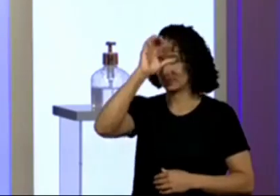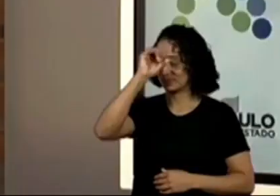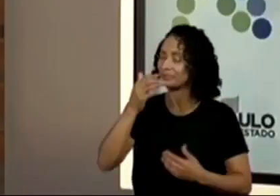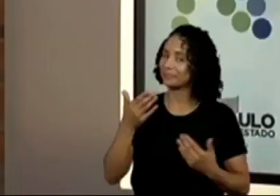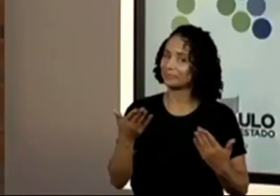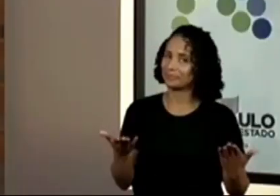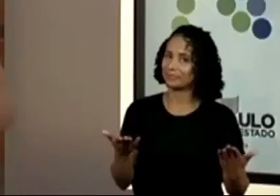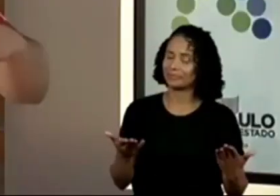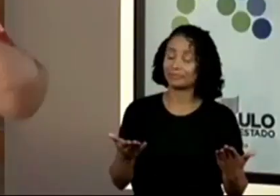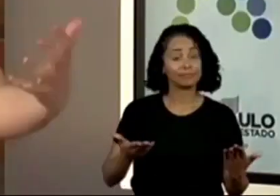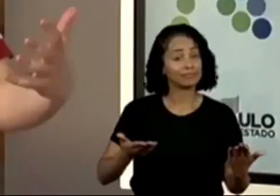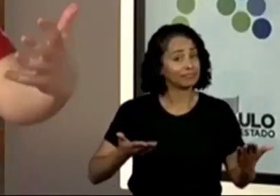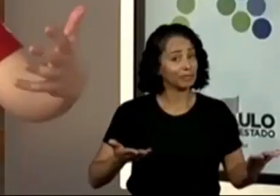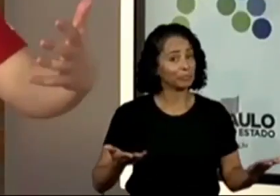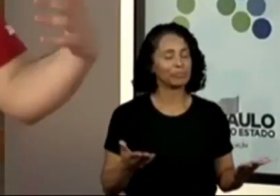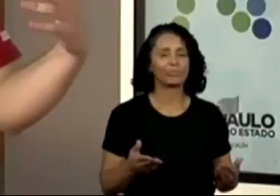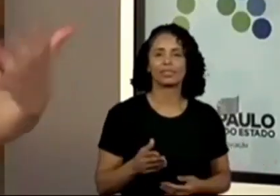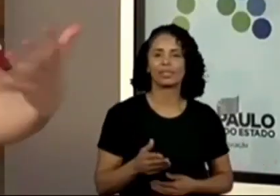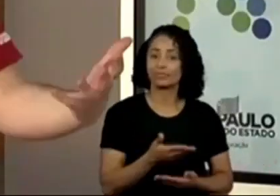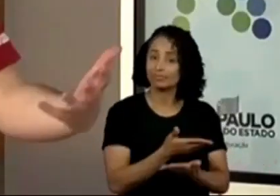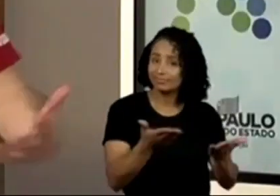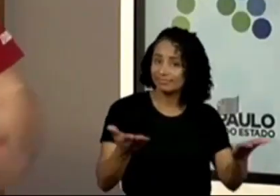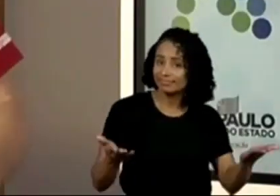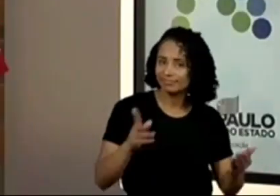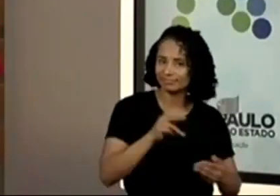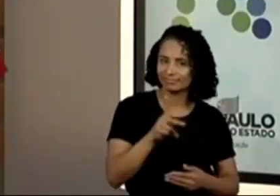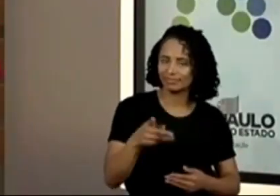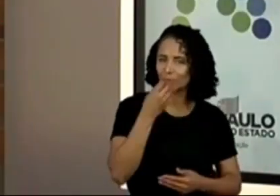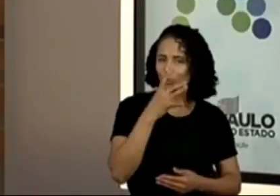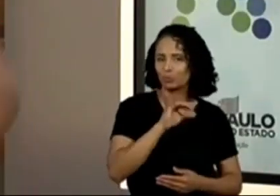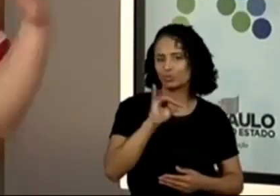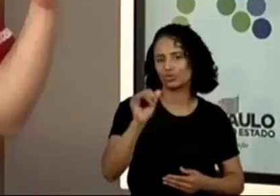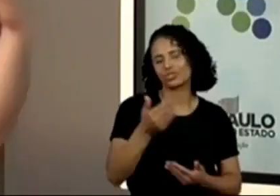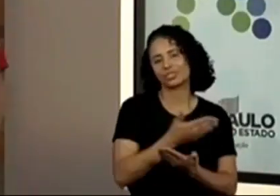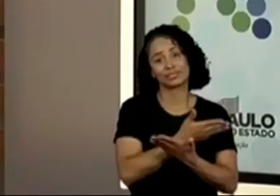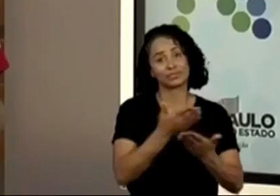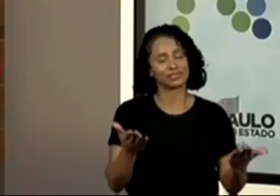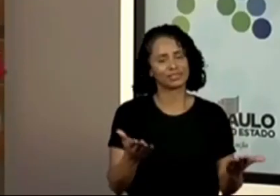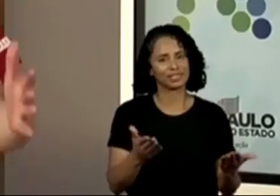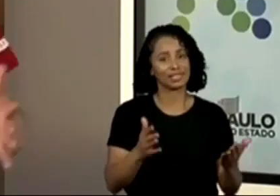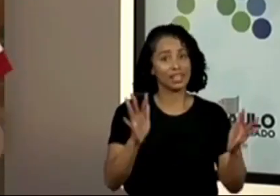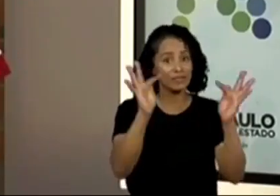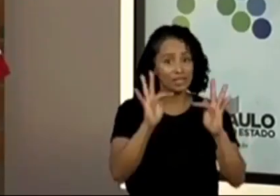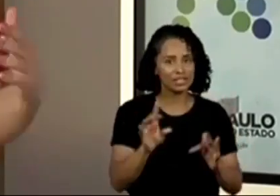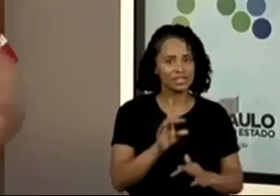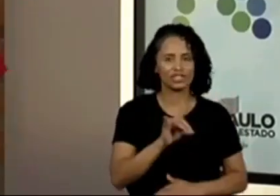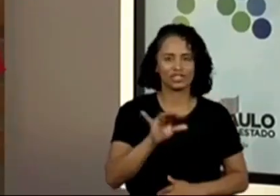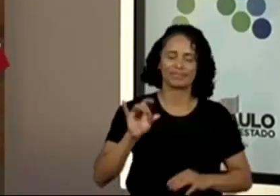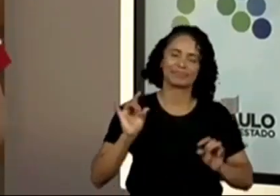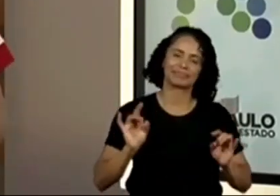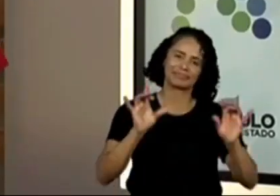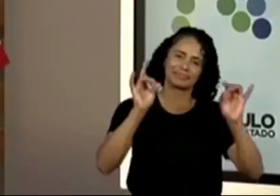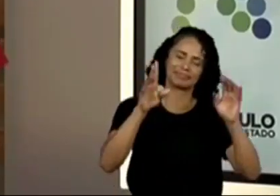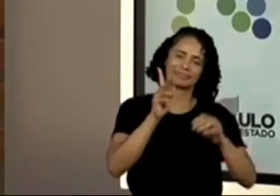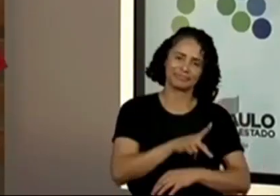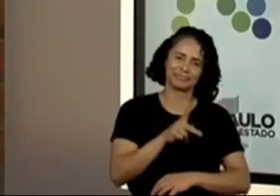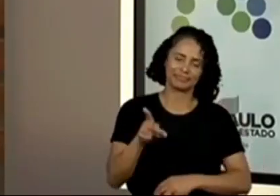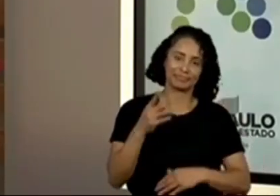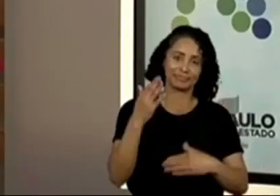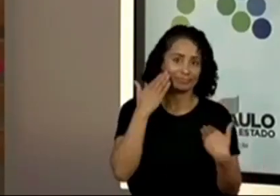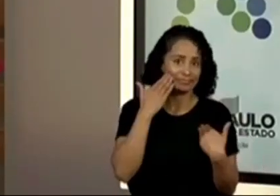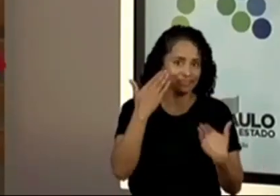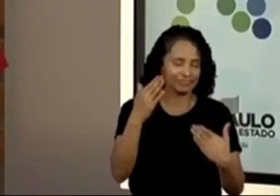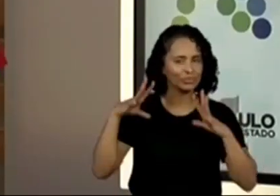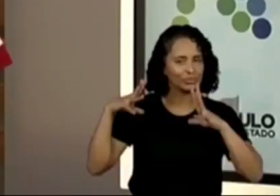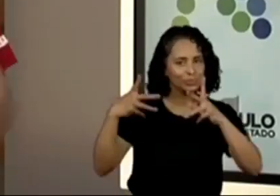É isso aí, então, professores, um excelente dia, parabéns a todos. E principalmente eu só tenho a agradecer, principalmente estando